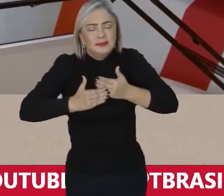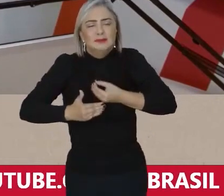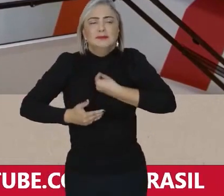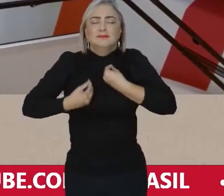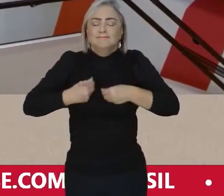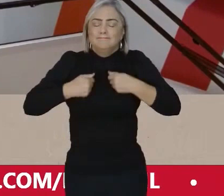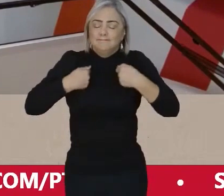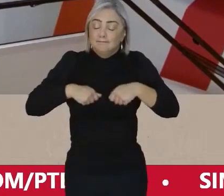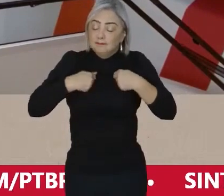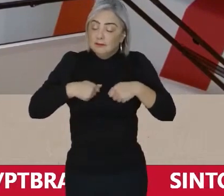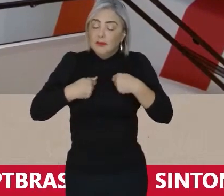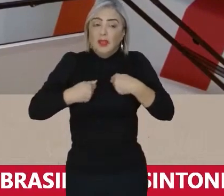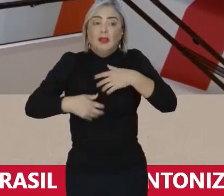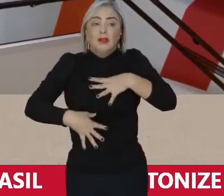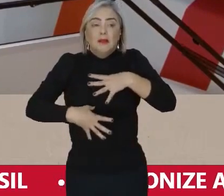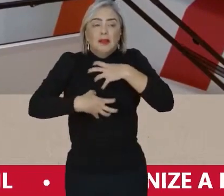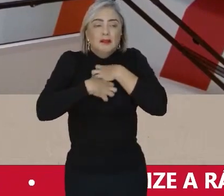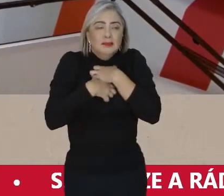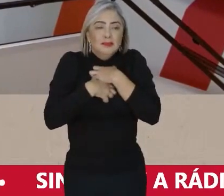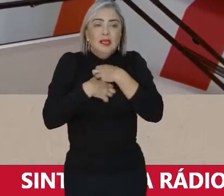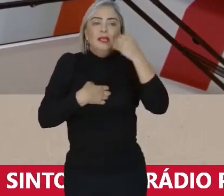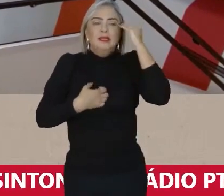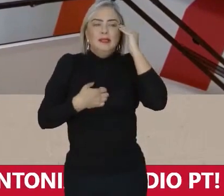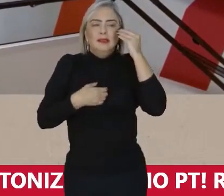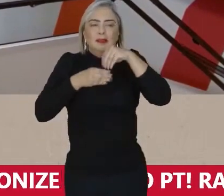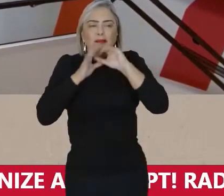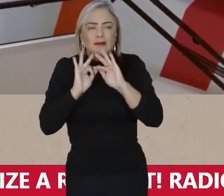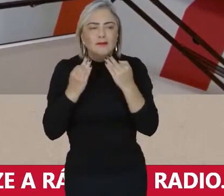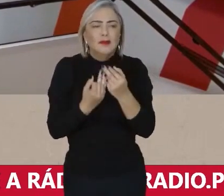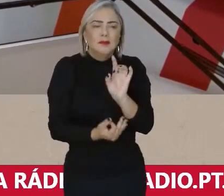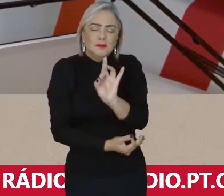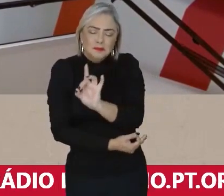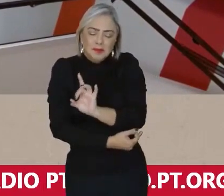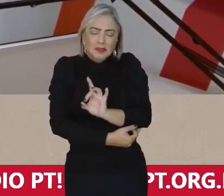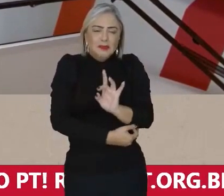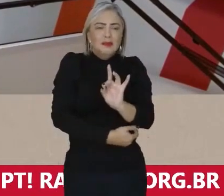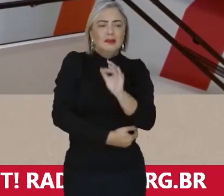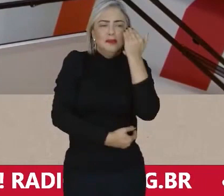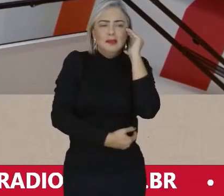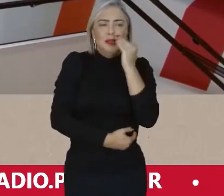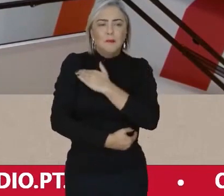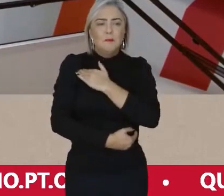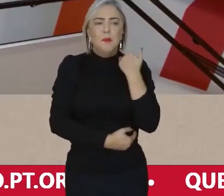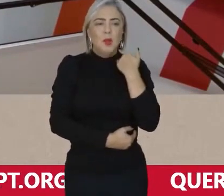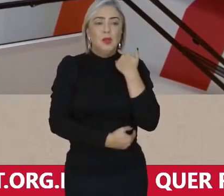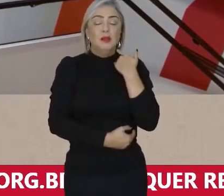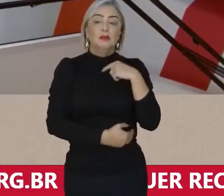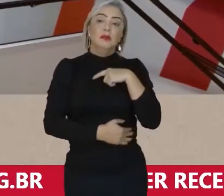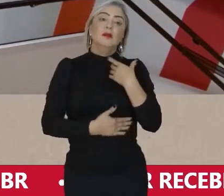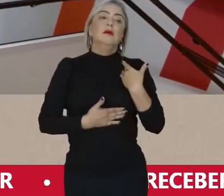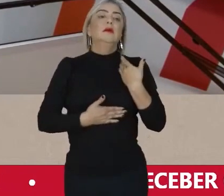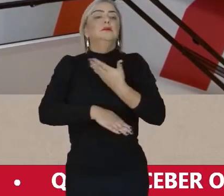necessário, né, para incorporar, né, na vida da família, na vida de cada um, a perda que tivemos. Então, isso vai